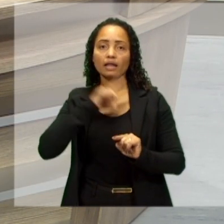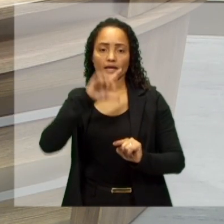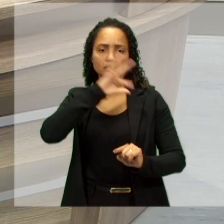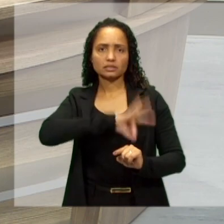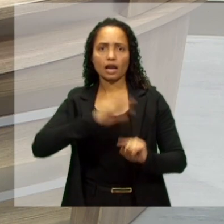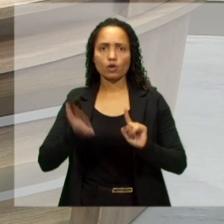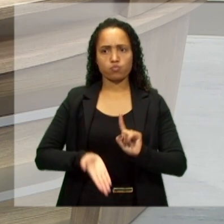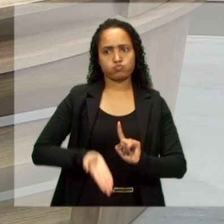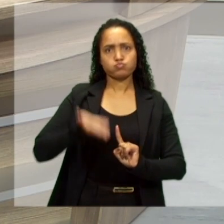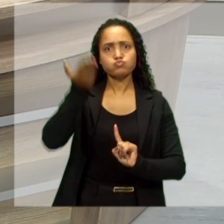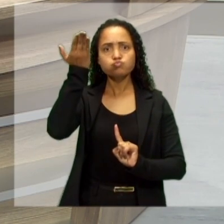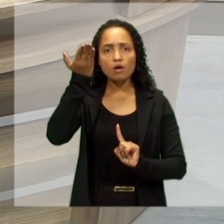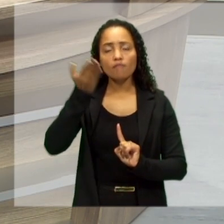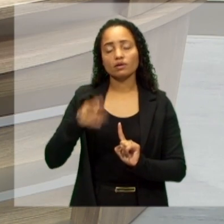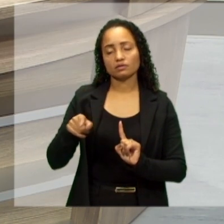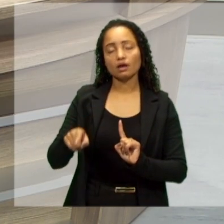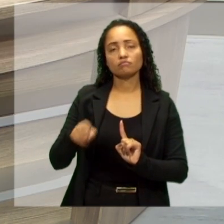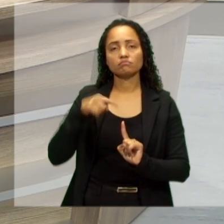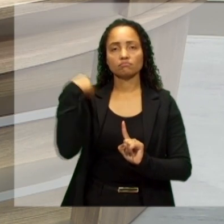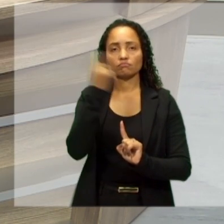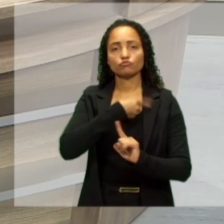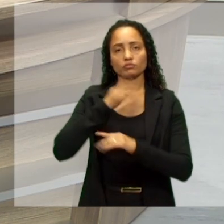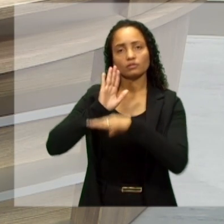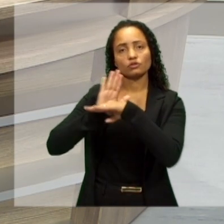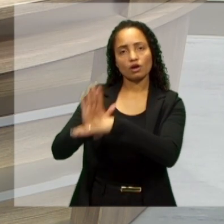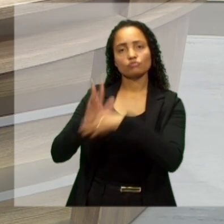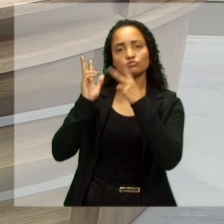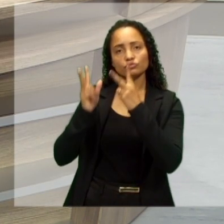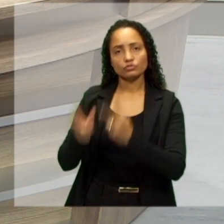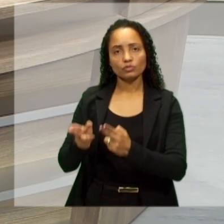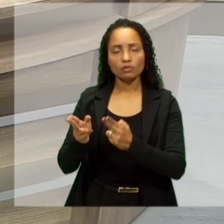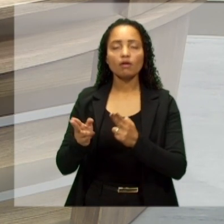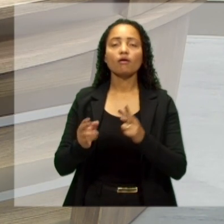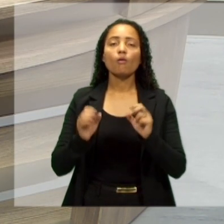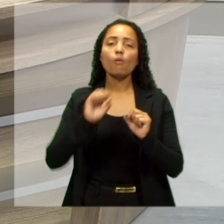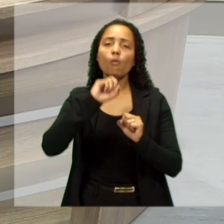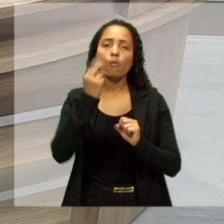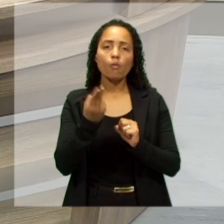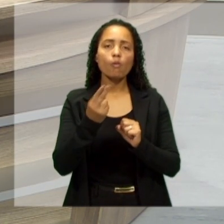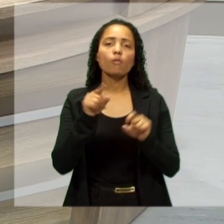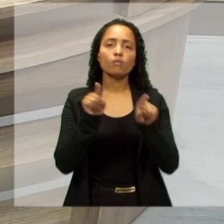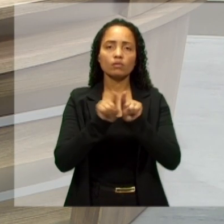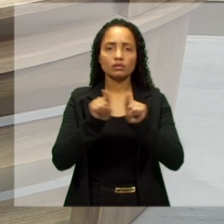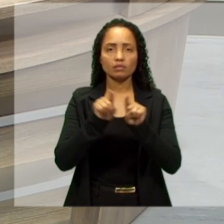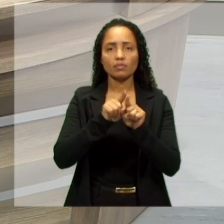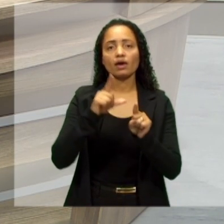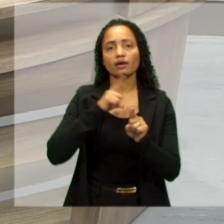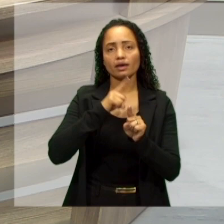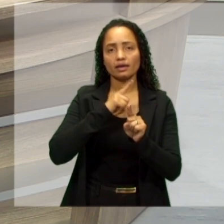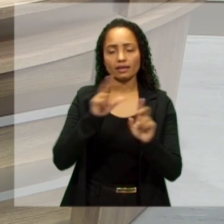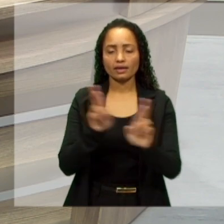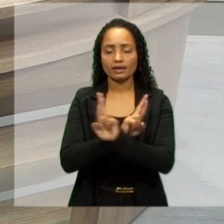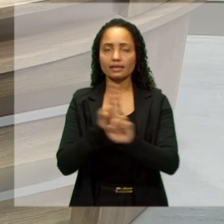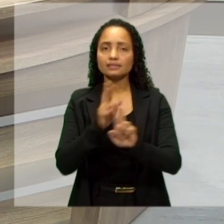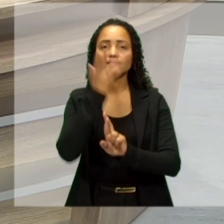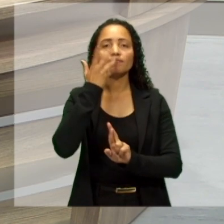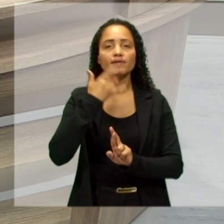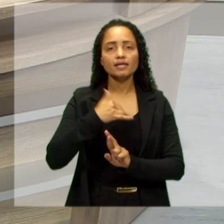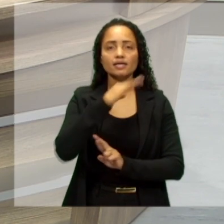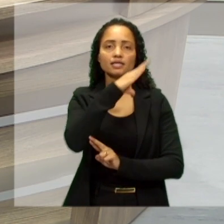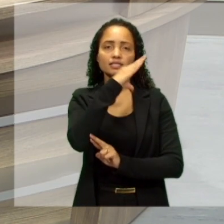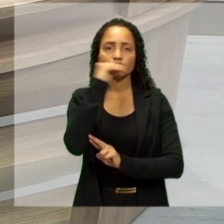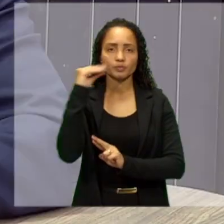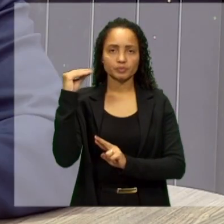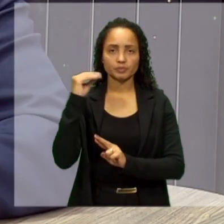Defensoria Pública presta assistência. Hipóteses envolvendo crianças e adolescentes também. No nosso sistema, a